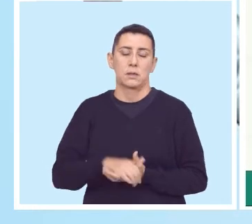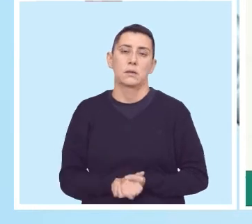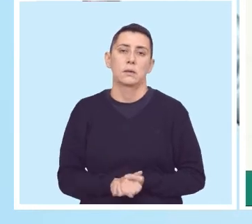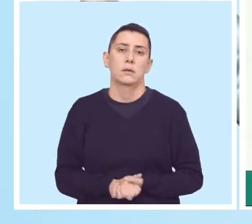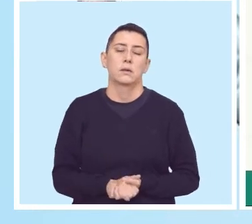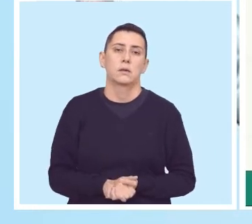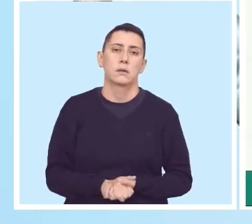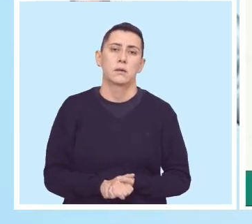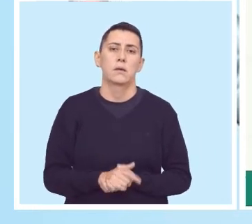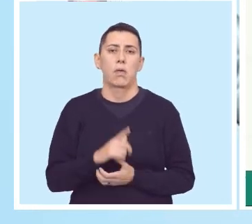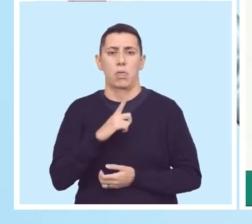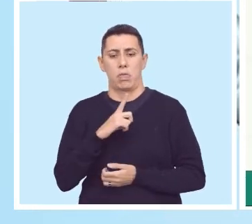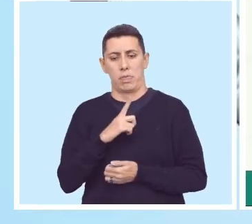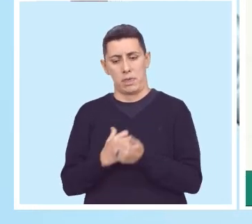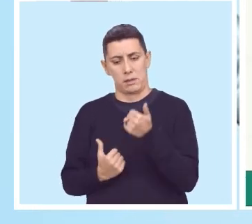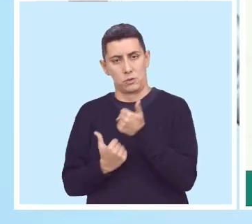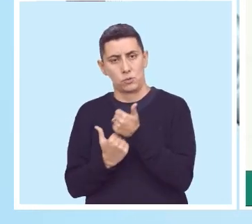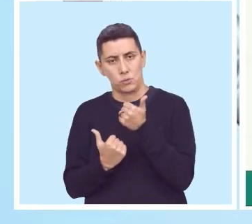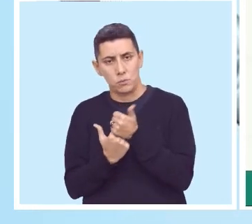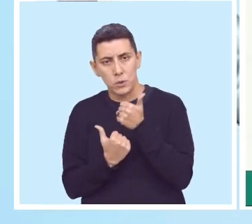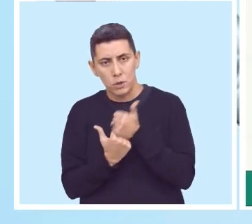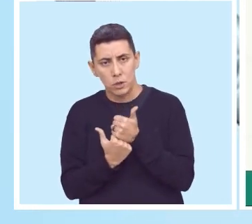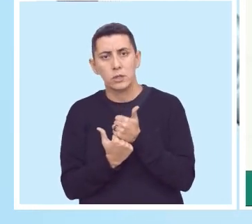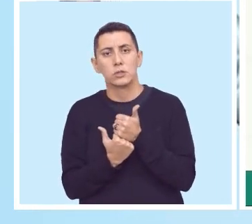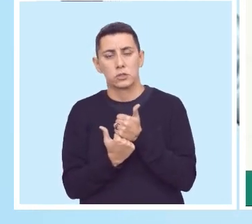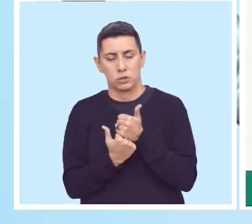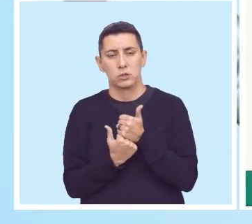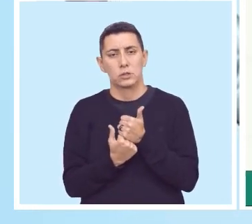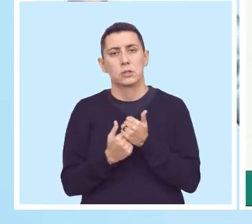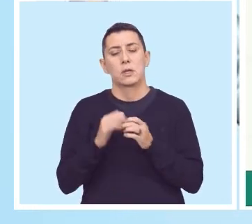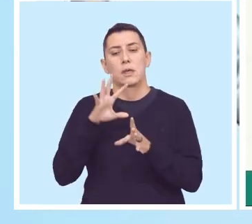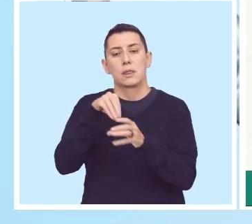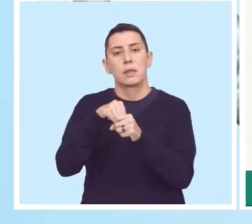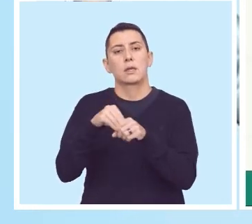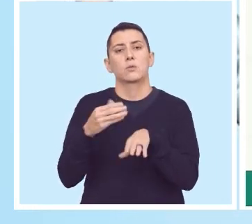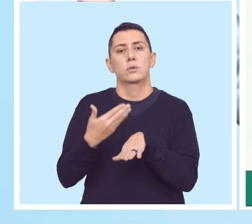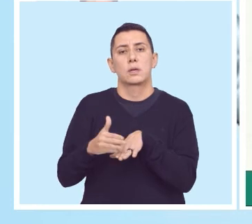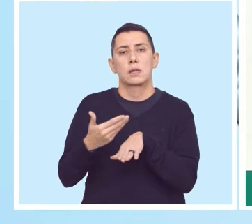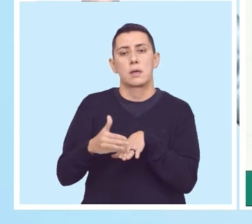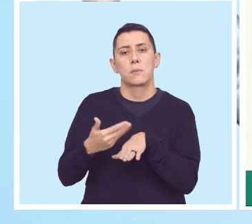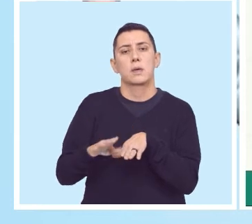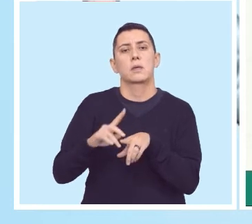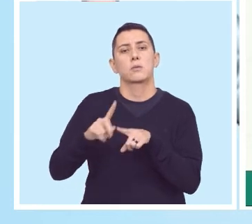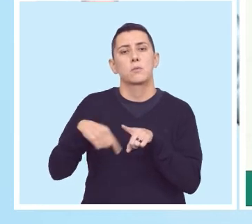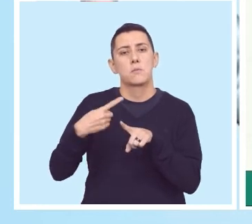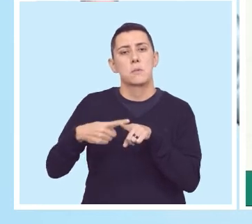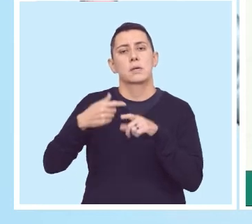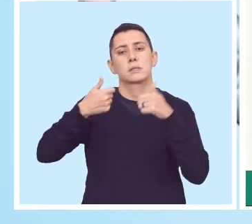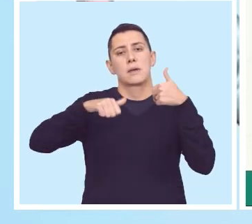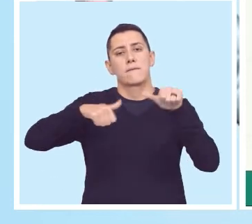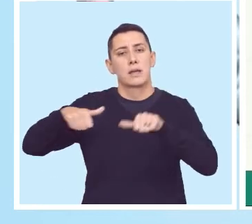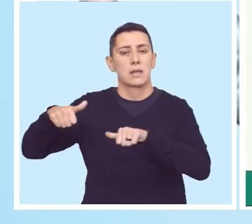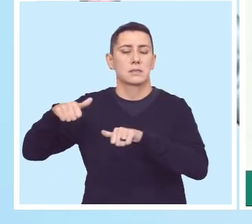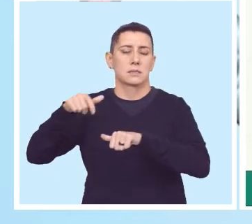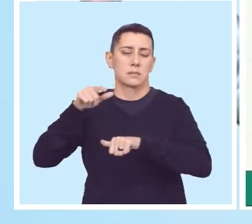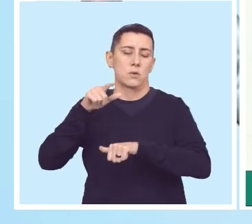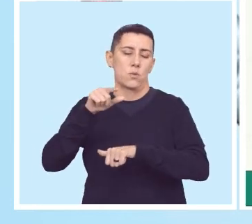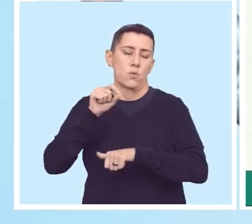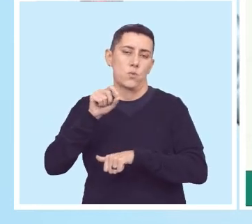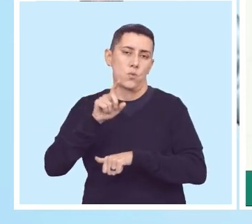oferece suporte ao treinamento e avaliação de modelos de visão computacional.